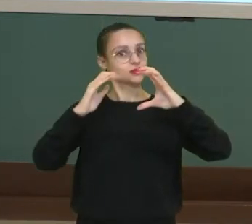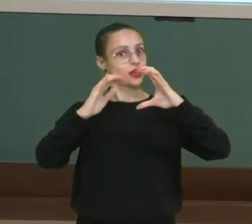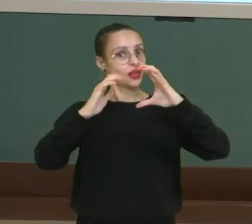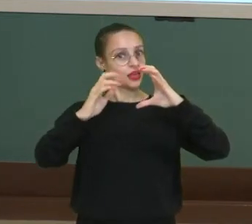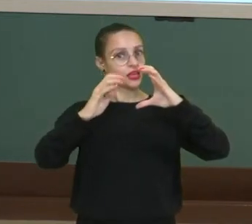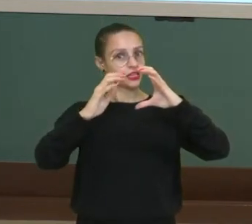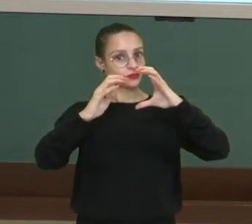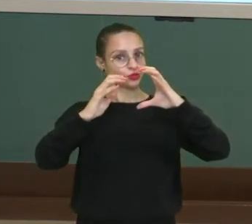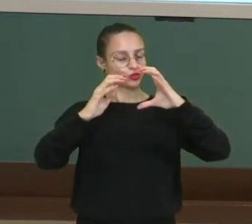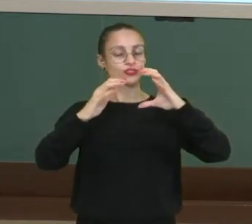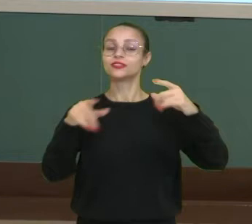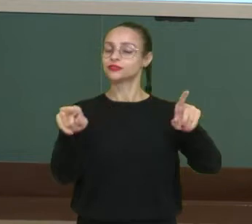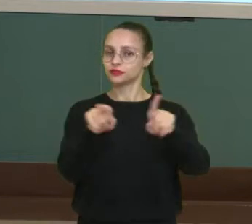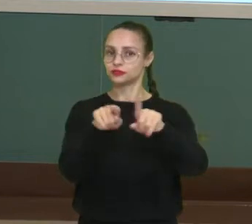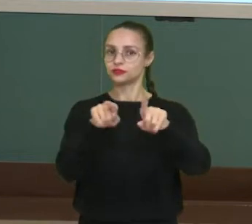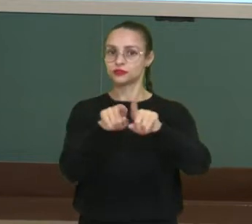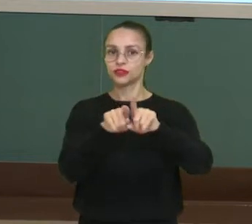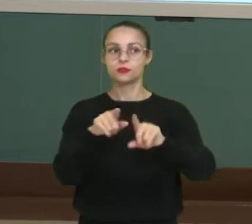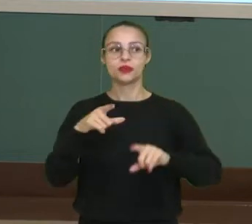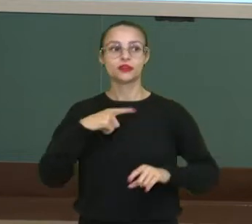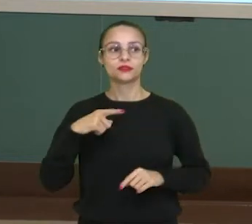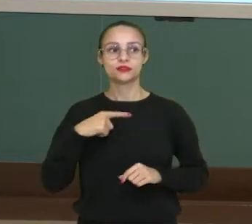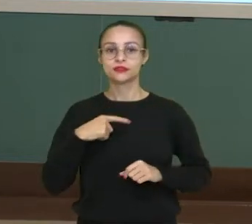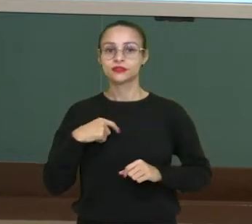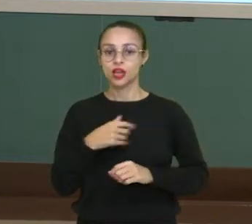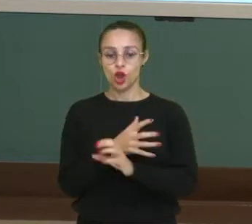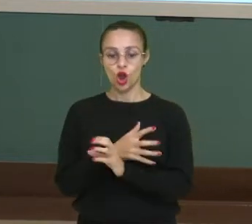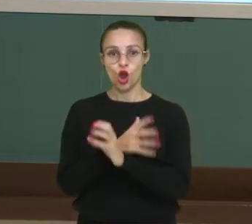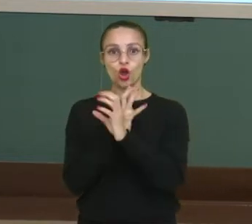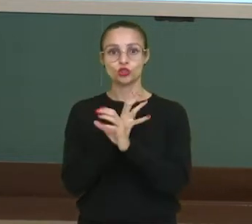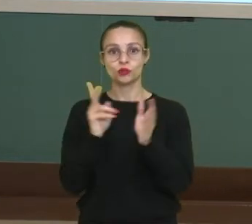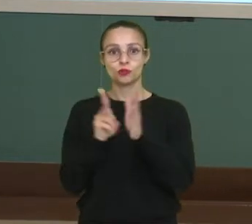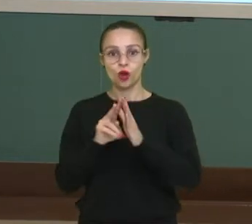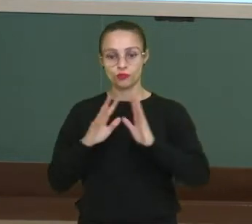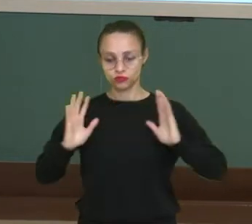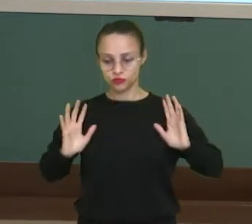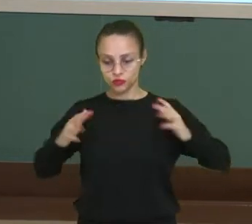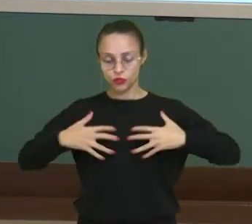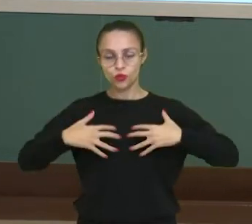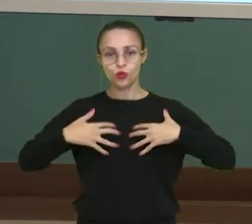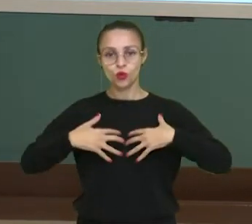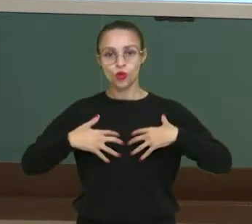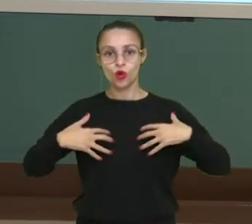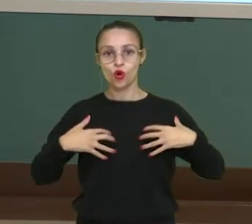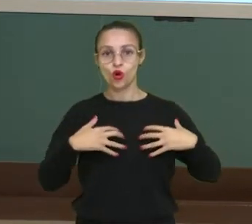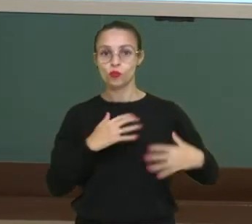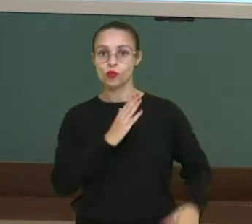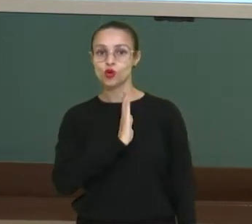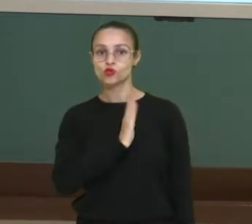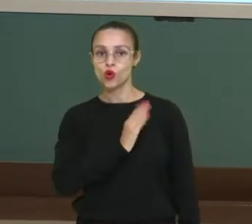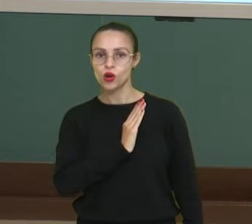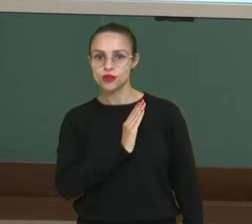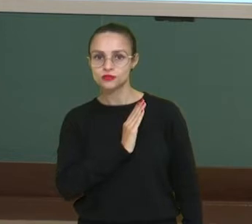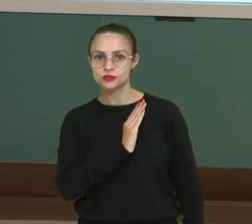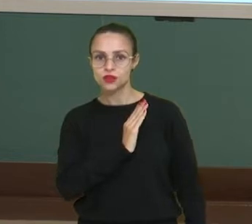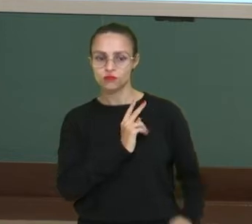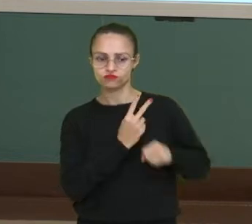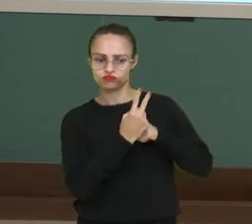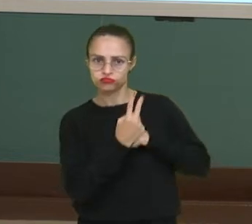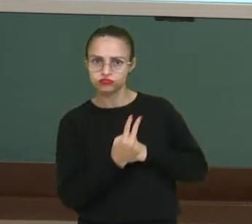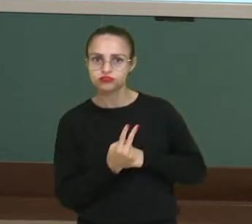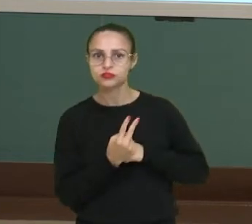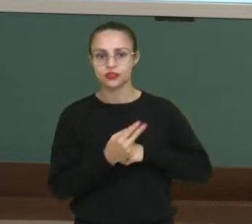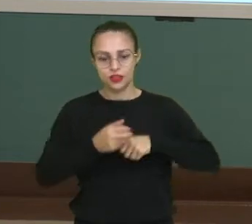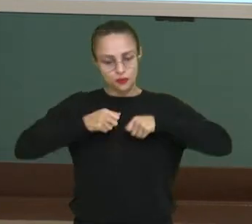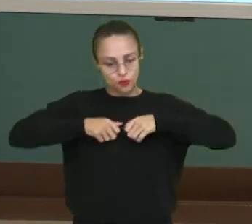cérebro. Nós temos ossos que fazem parte da caixa torácica que protegem o coração e os pulmões.